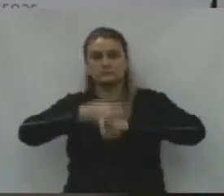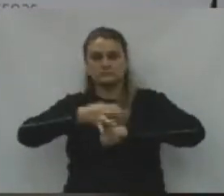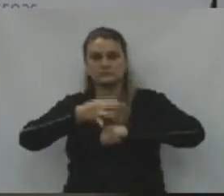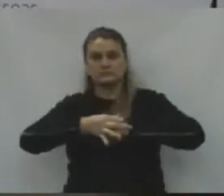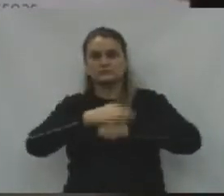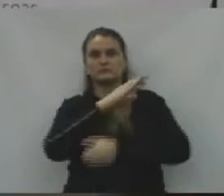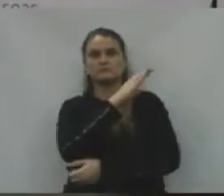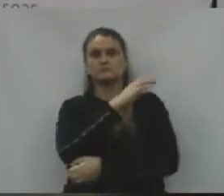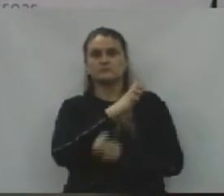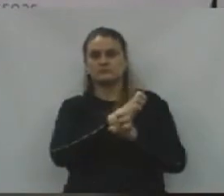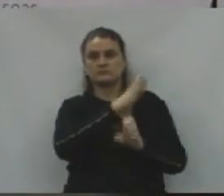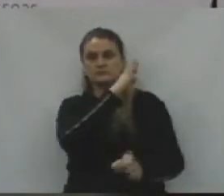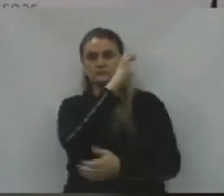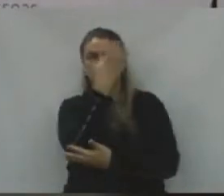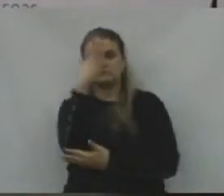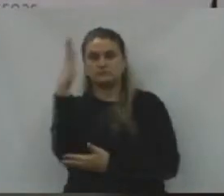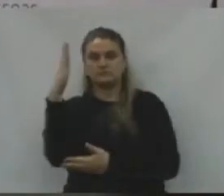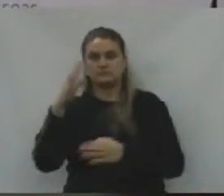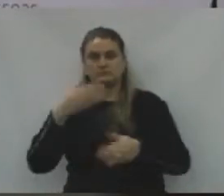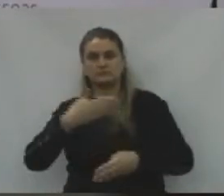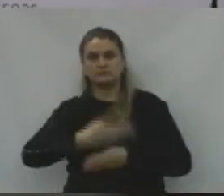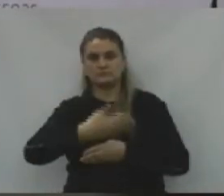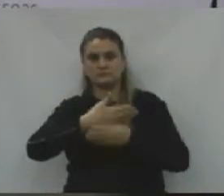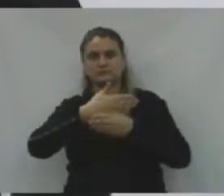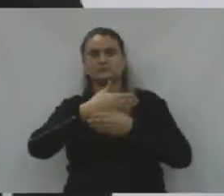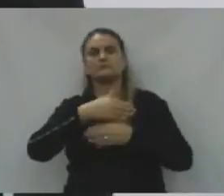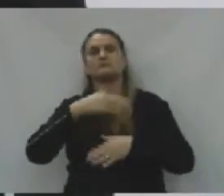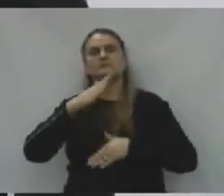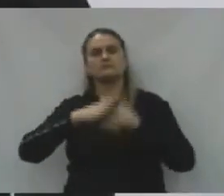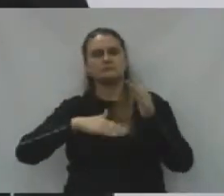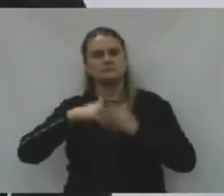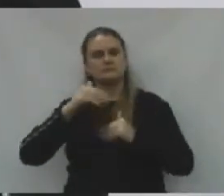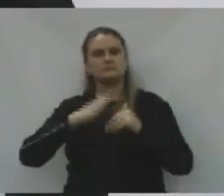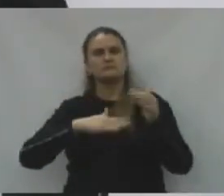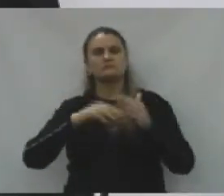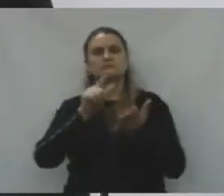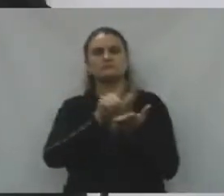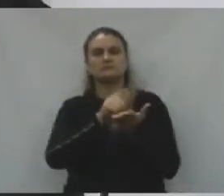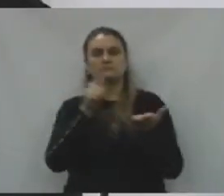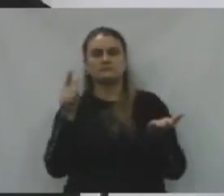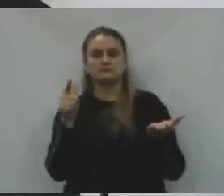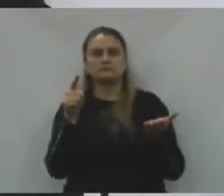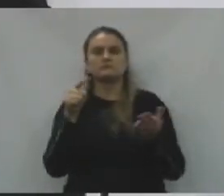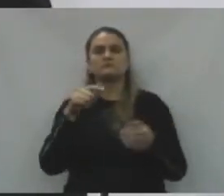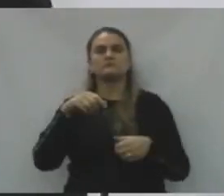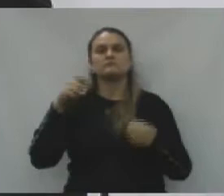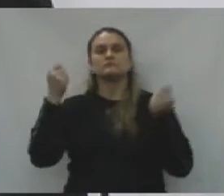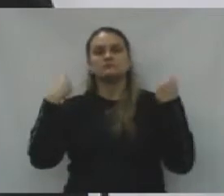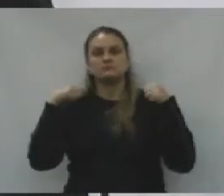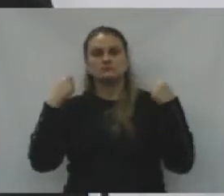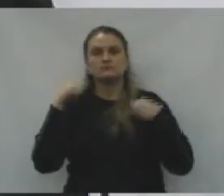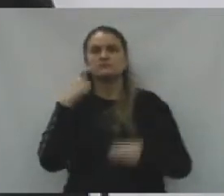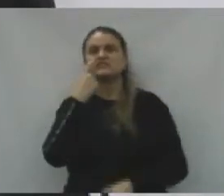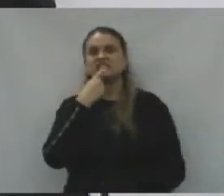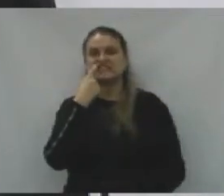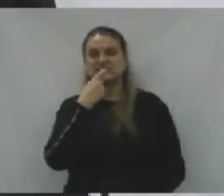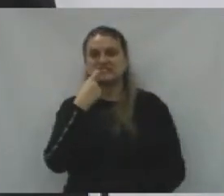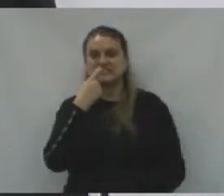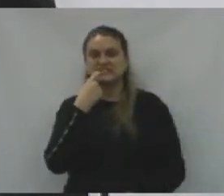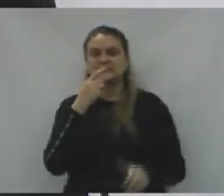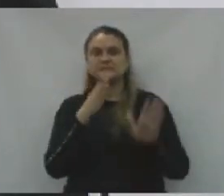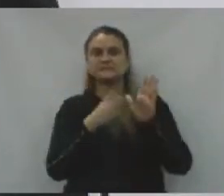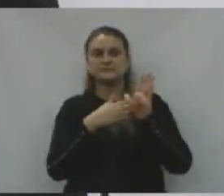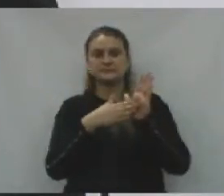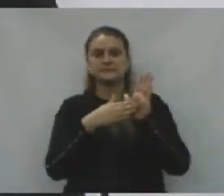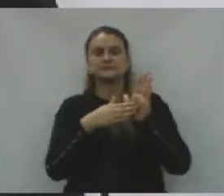contábeis, engenharia ambiental, engenharia civil, engenharia de produção, jornalismo, licenciatura em educação física, odontologia,